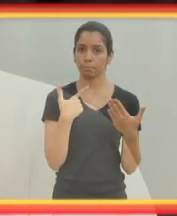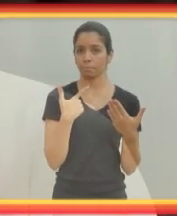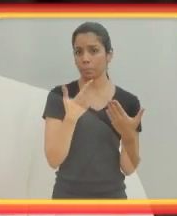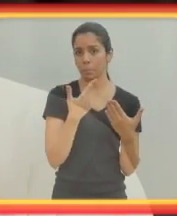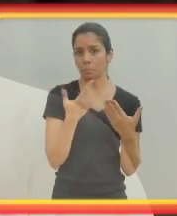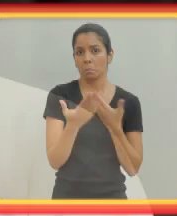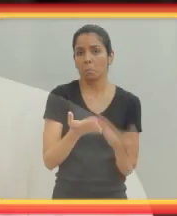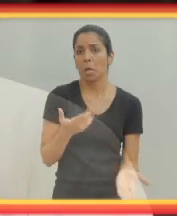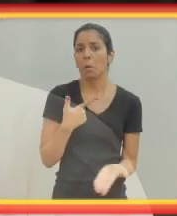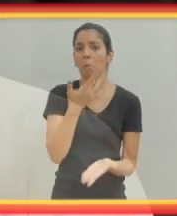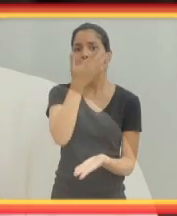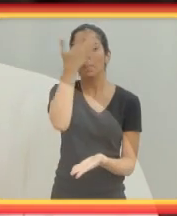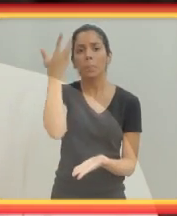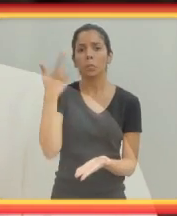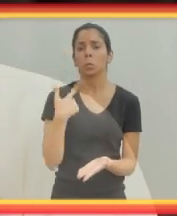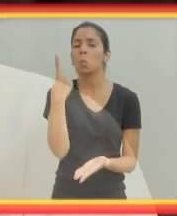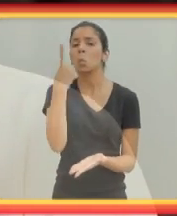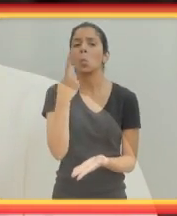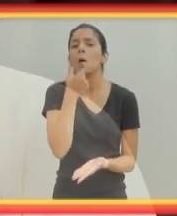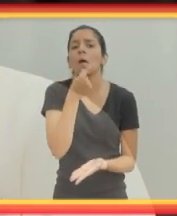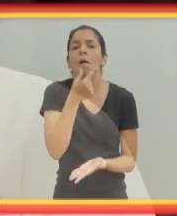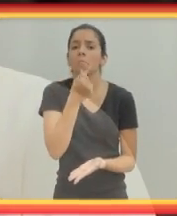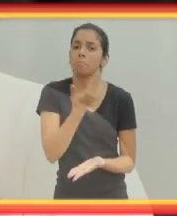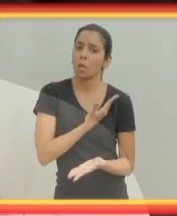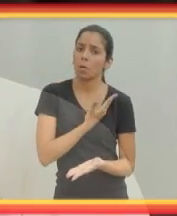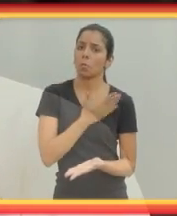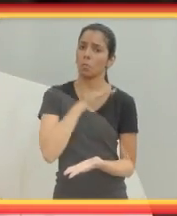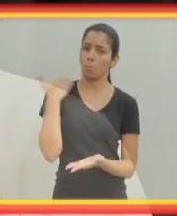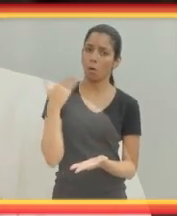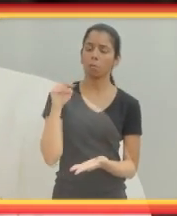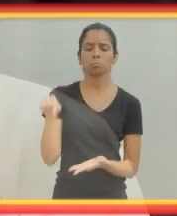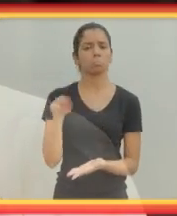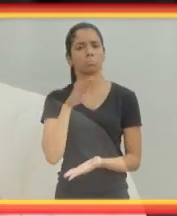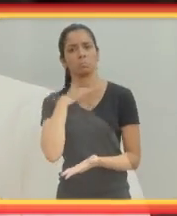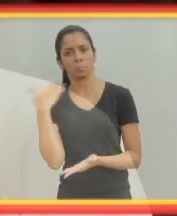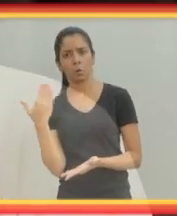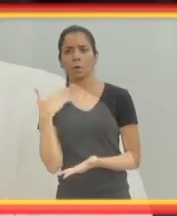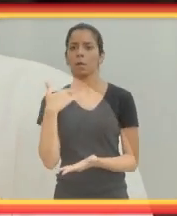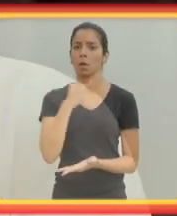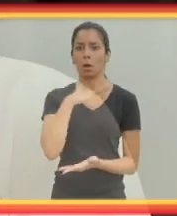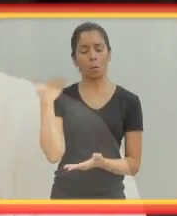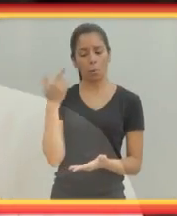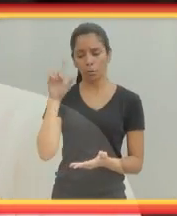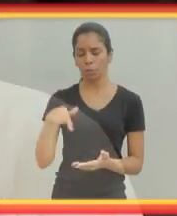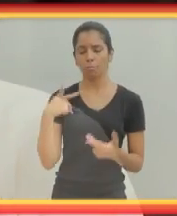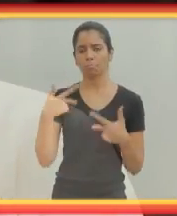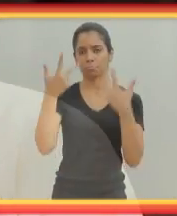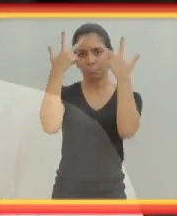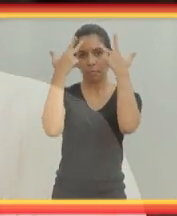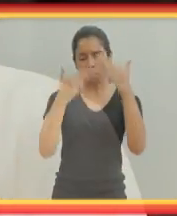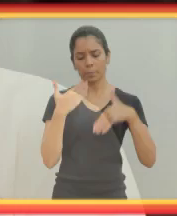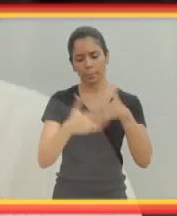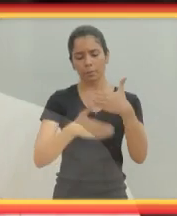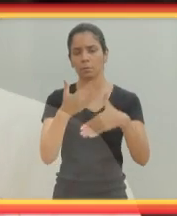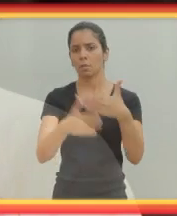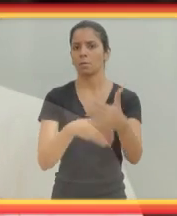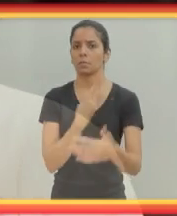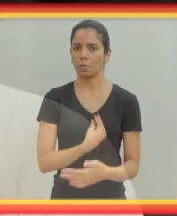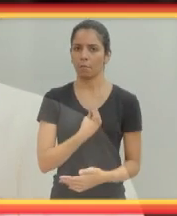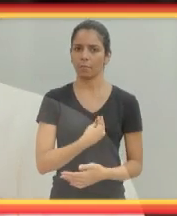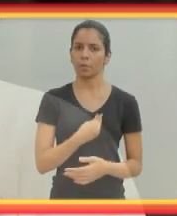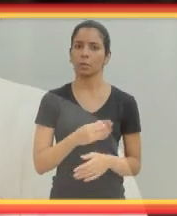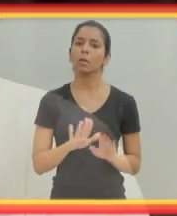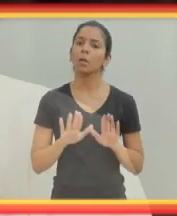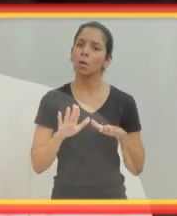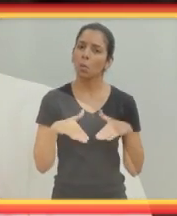quando eu perco uma pessoa, mesmo um amigo, na morte, ele morreu e a morte faz parte natural do